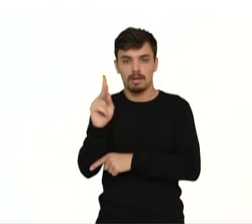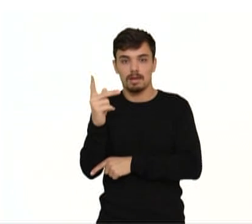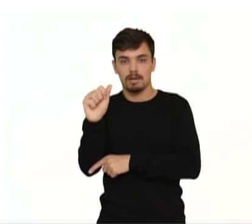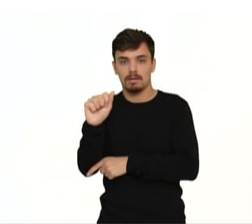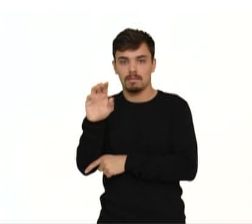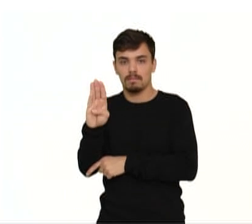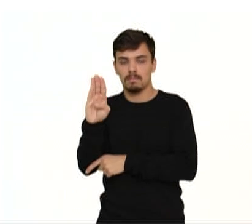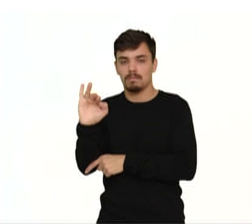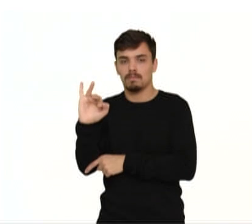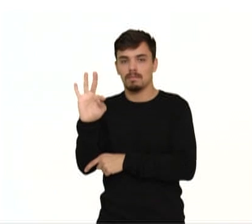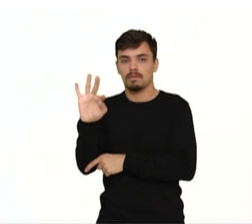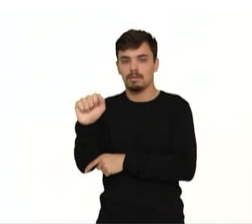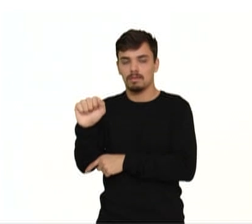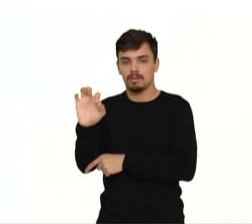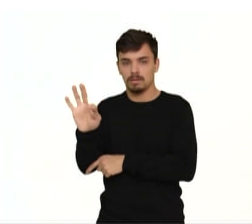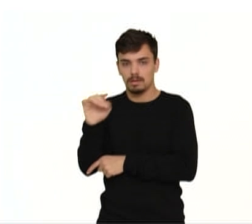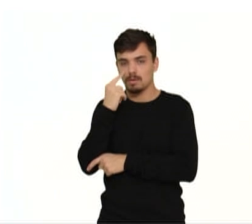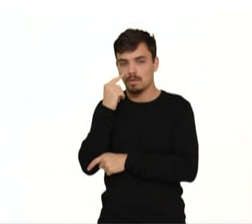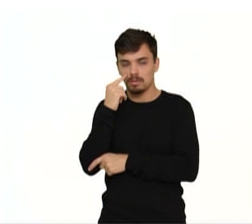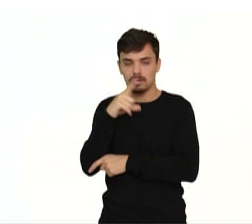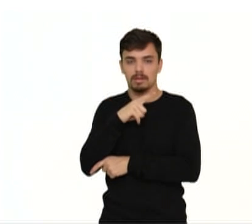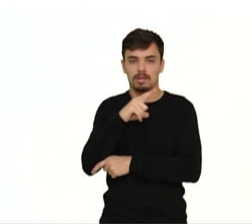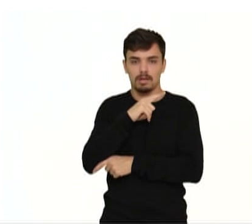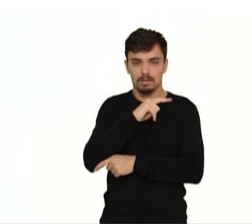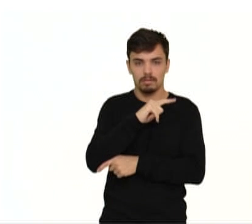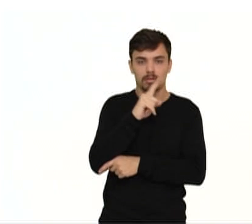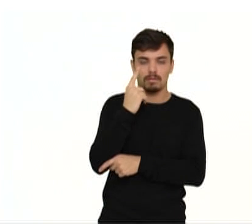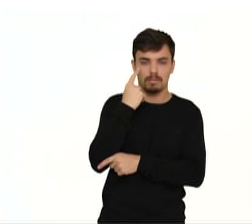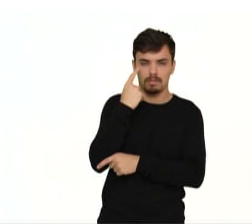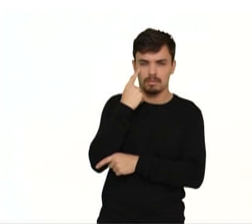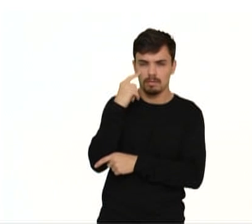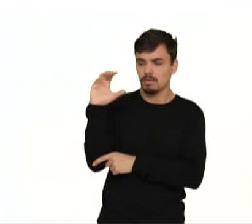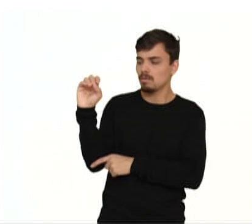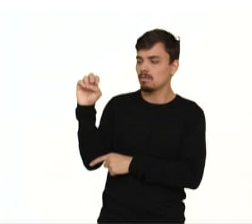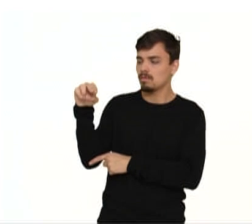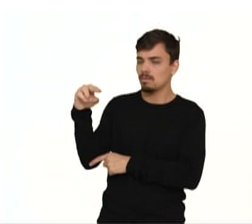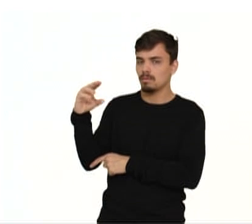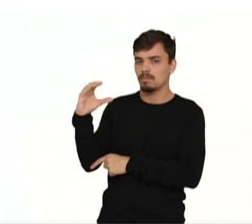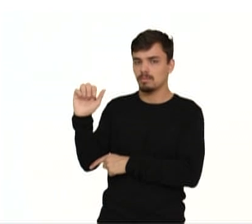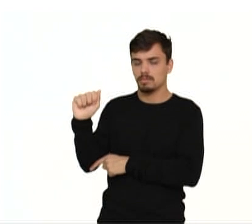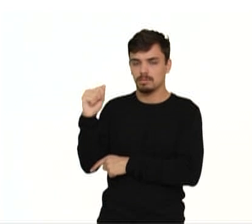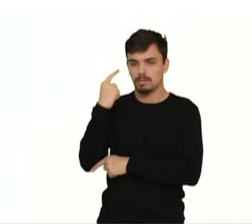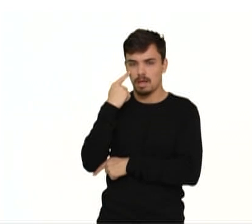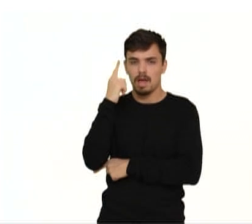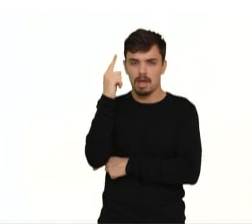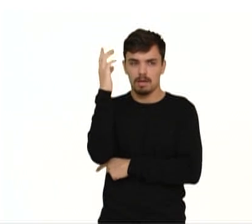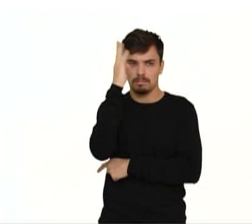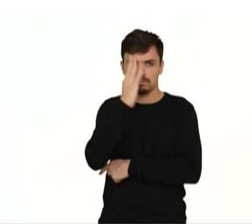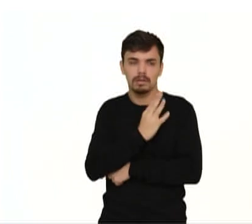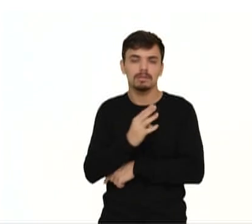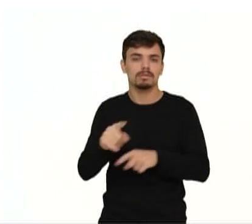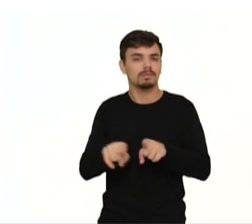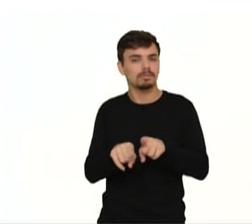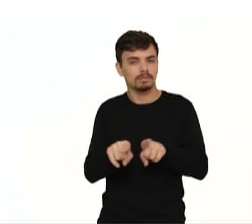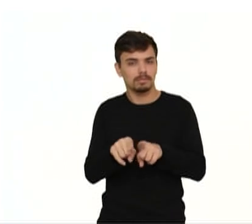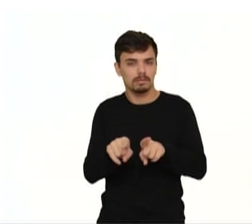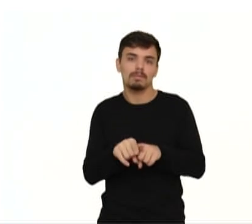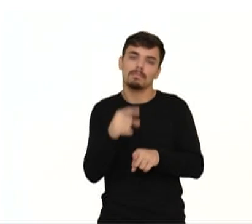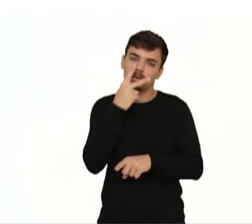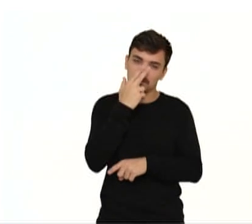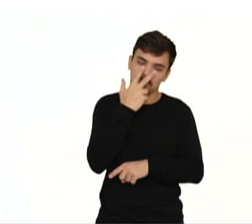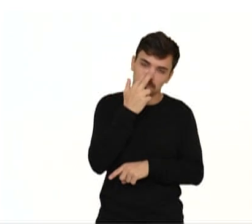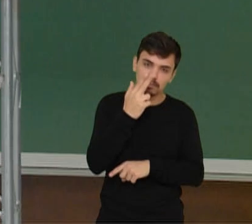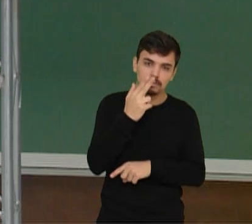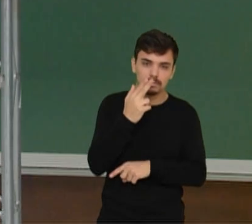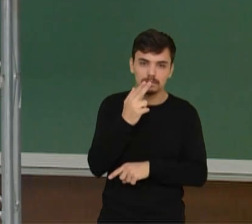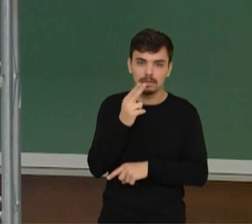dizendo aqui, né, a gente tem o exemplo da anta, coloquei ela aqui, um animal brasileiro muito bonito, que apesar de ser um termo que a gente usa às vezes pejorativamente para